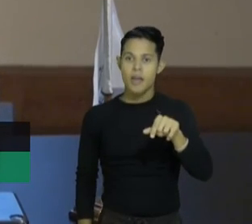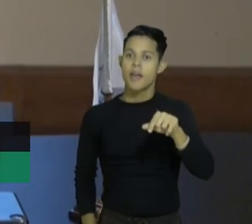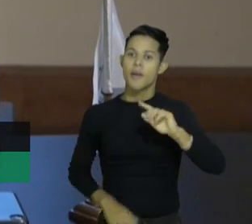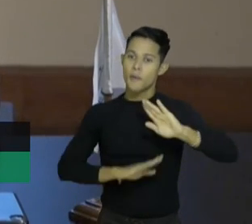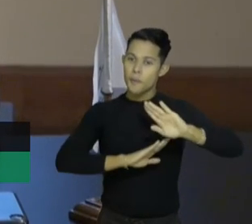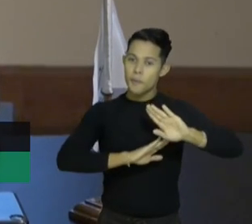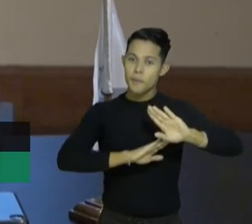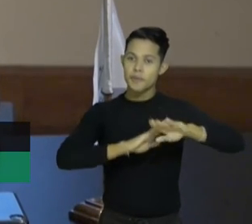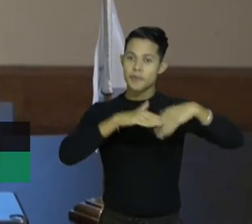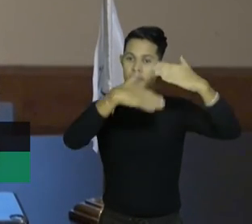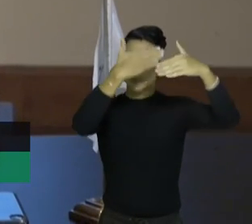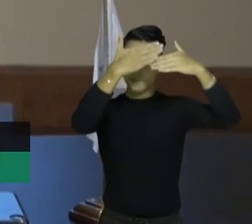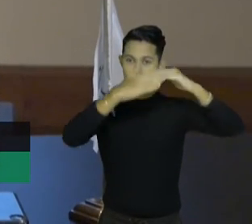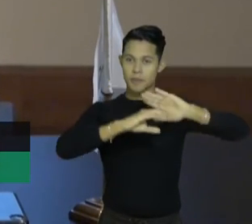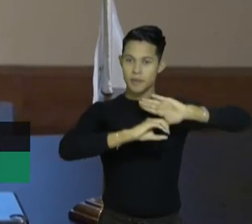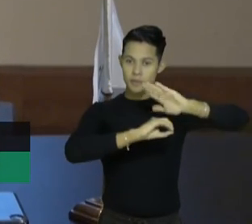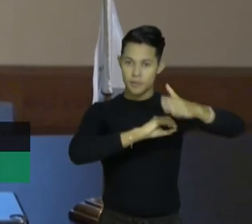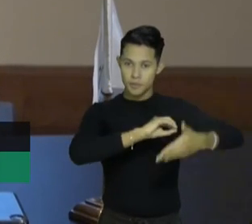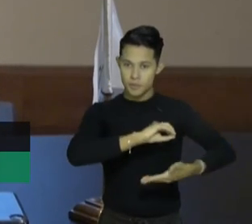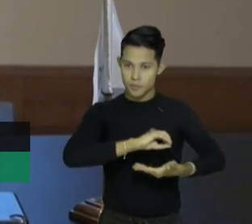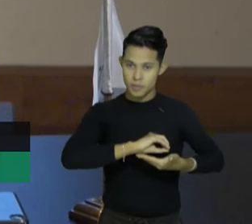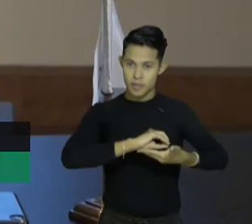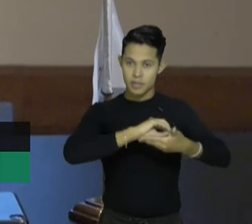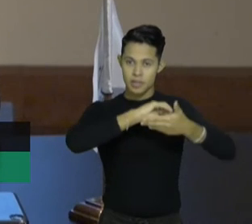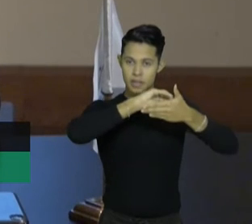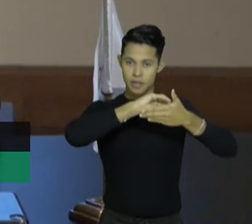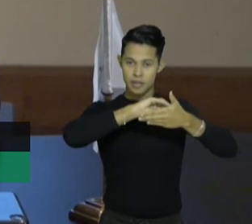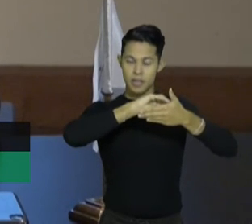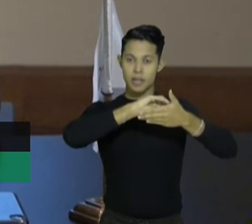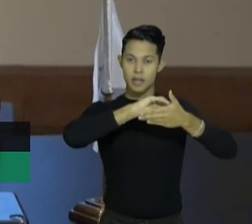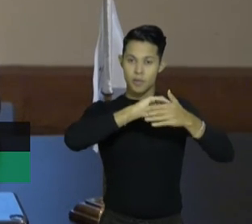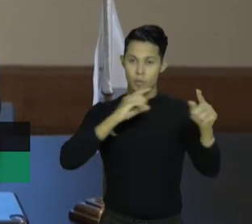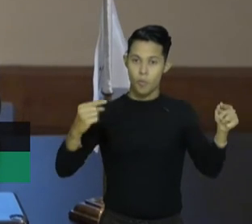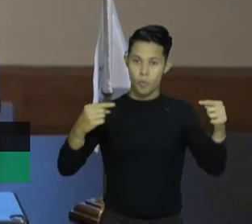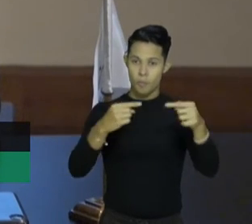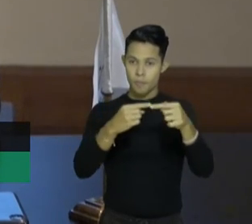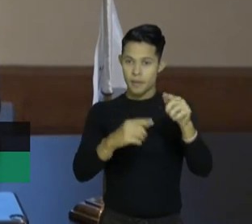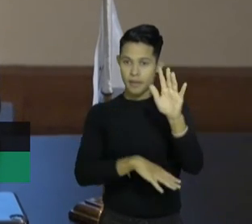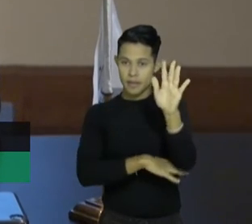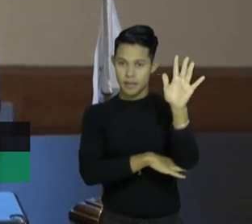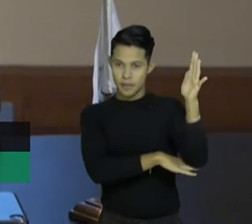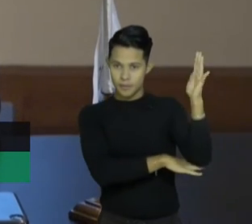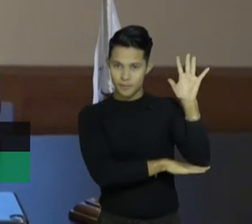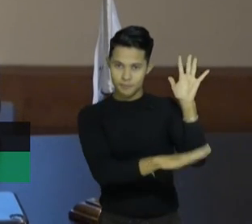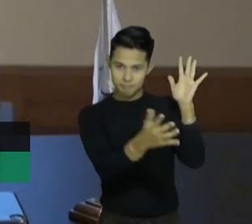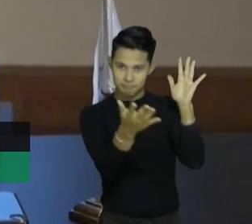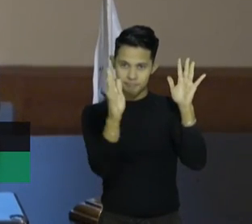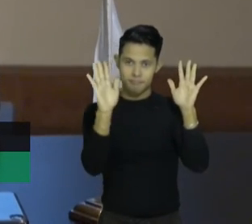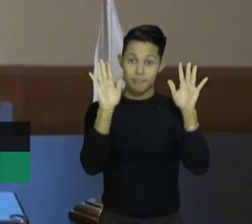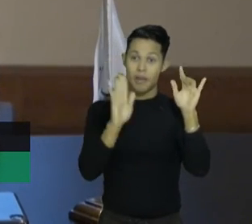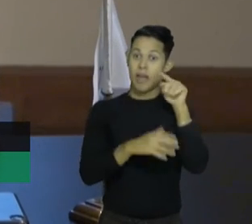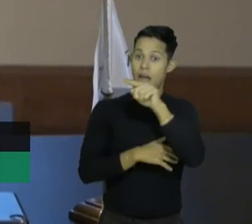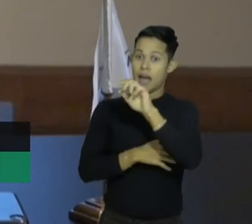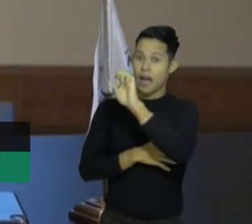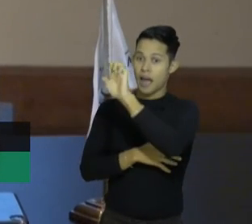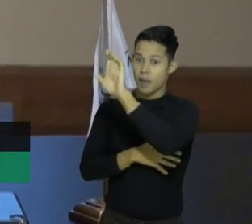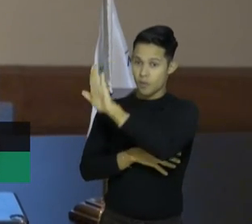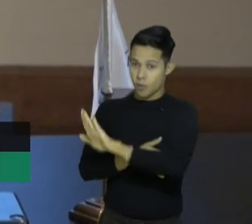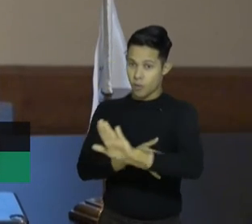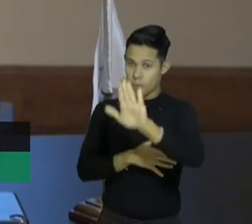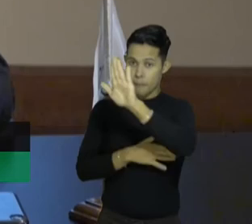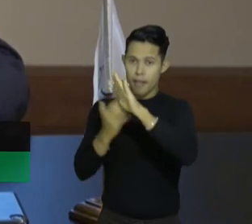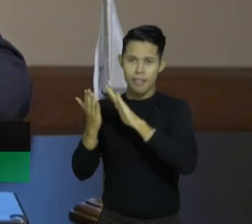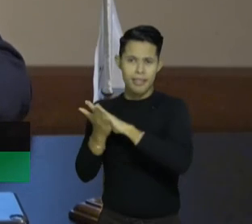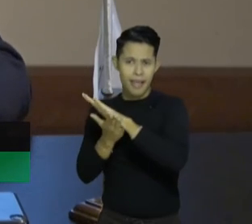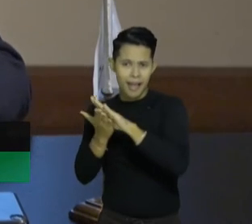desenvolvimento sustentável No que diz respeito à questão ambiental a Europa nada ou pouco tem